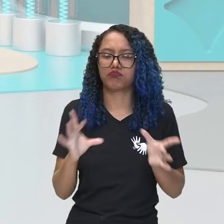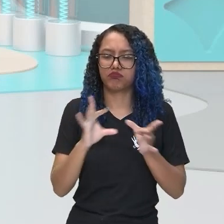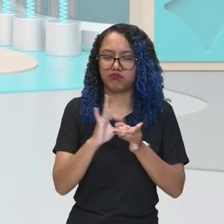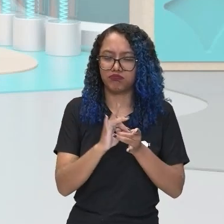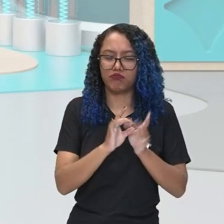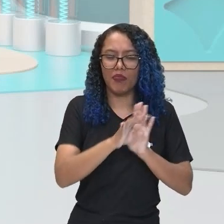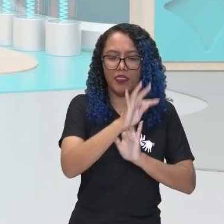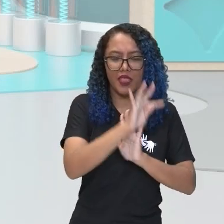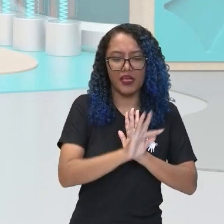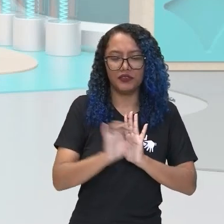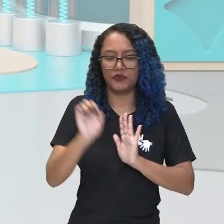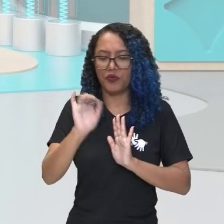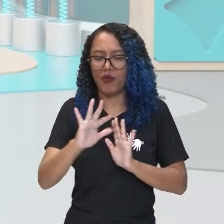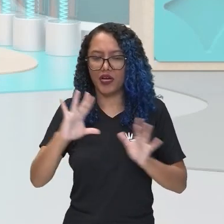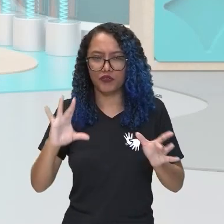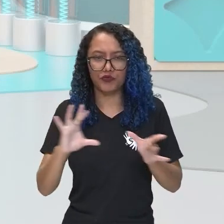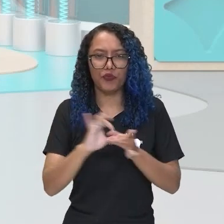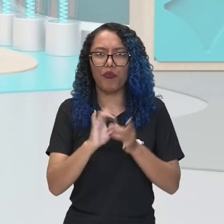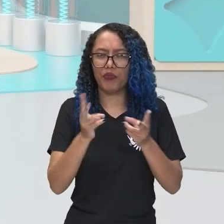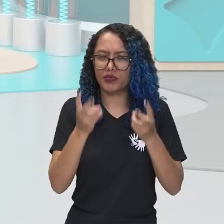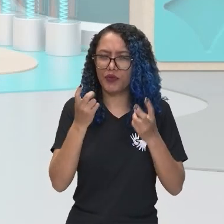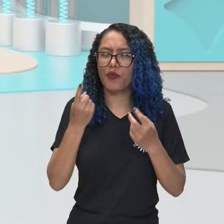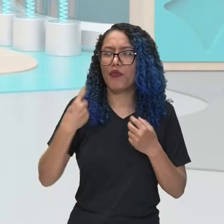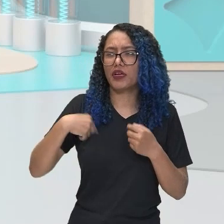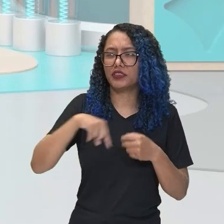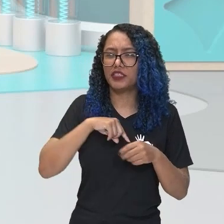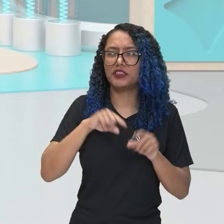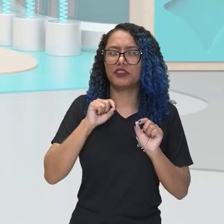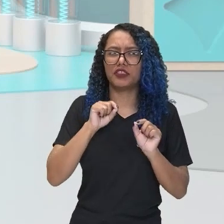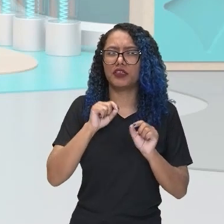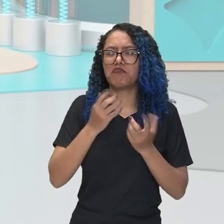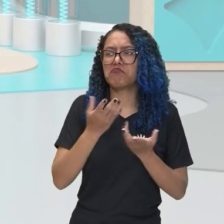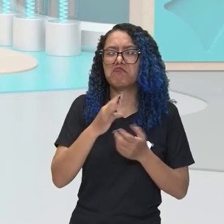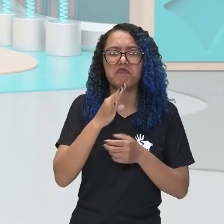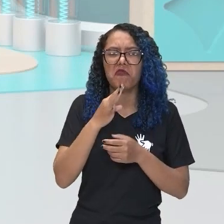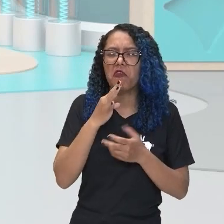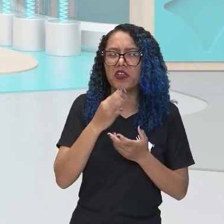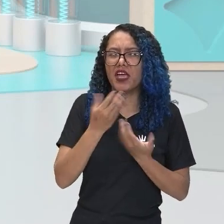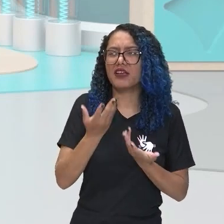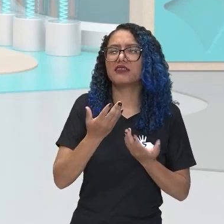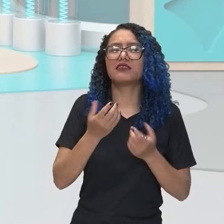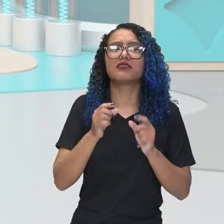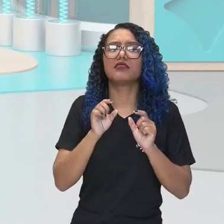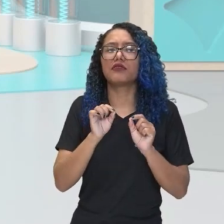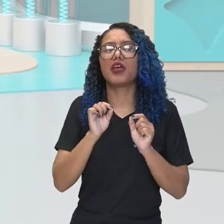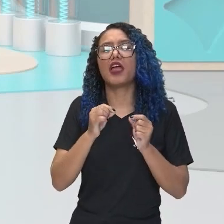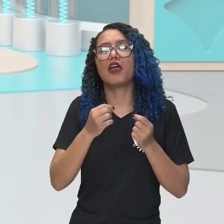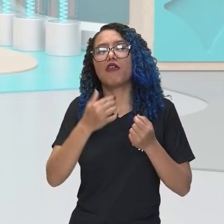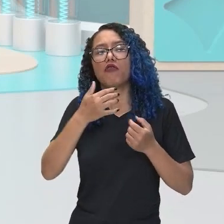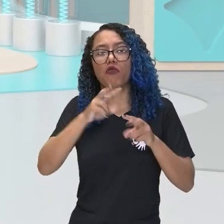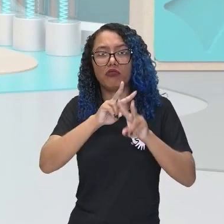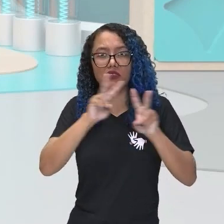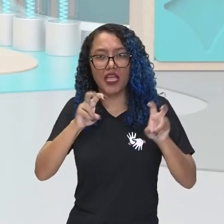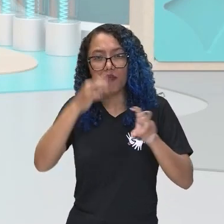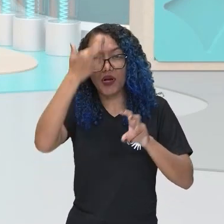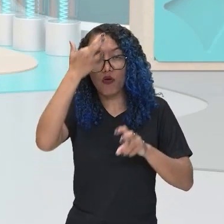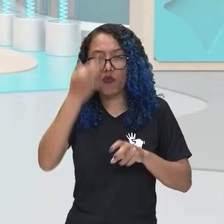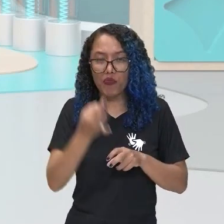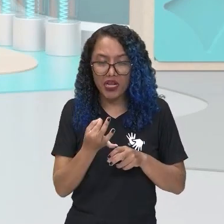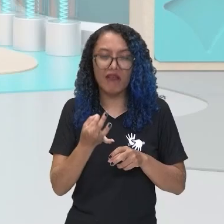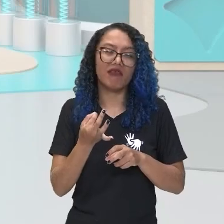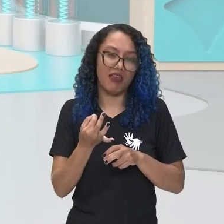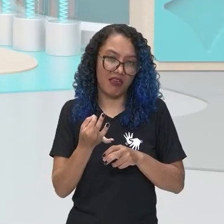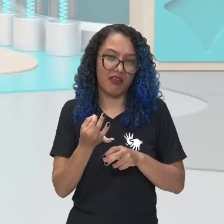para nós que somos leigos no assunto podermos compreender como funciona, ok? Muito bem. E agora,